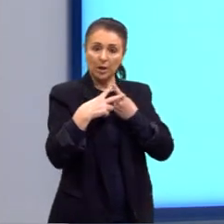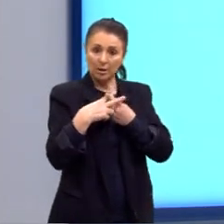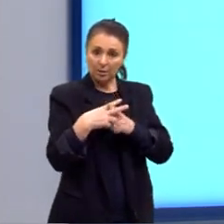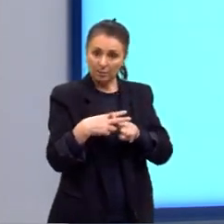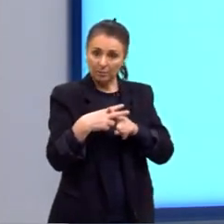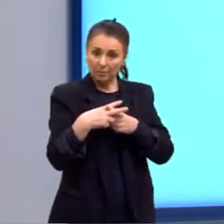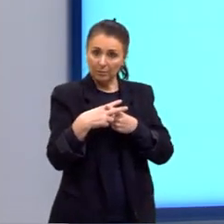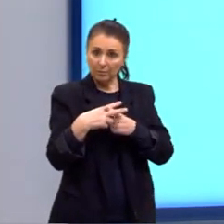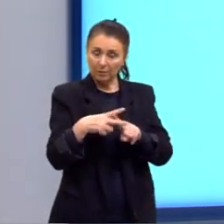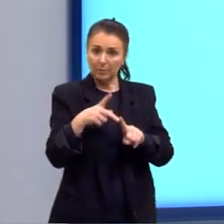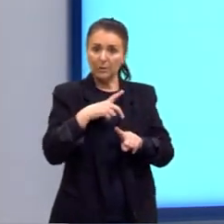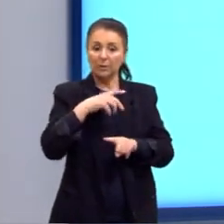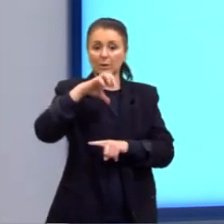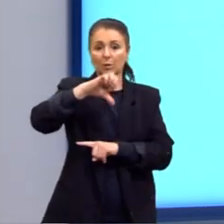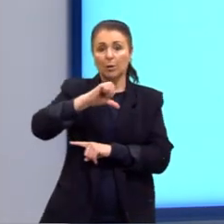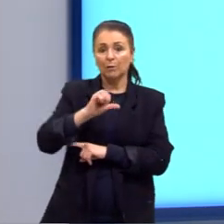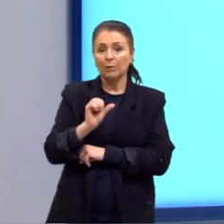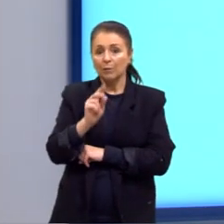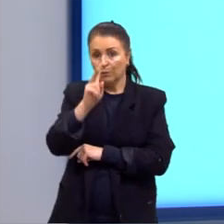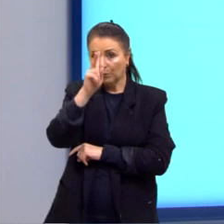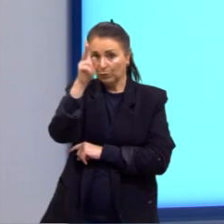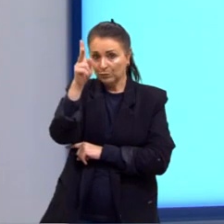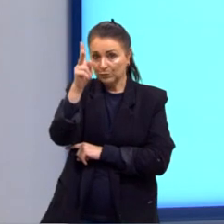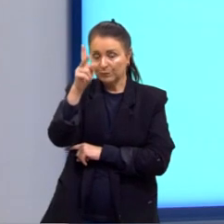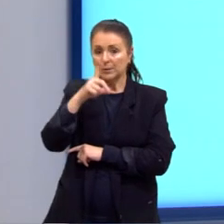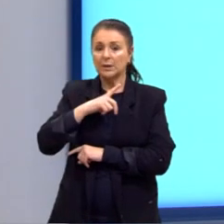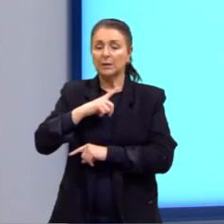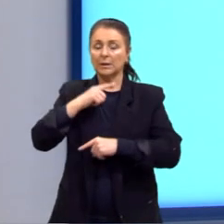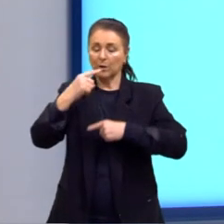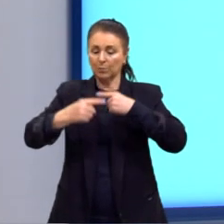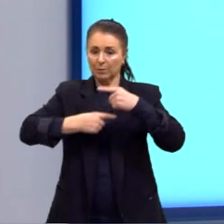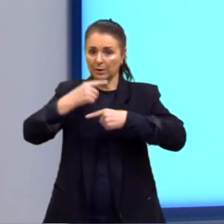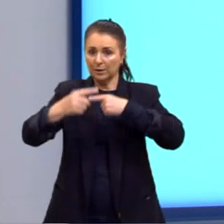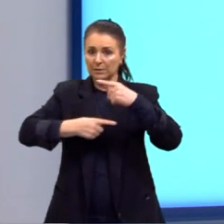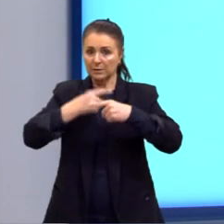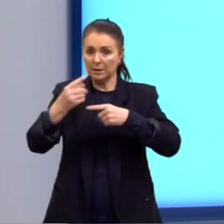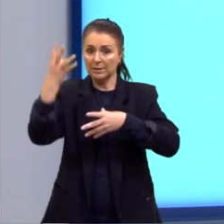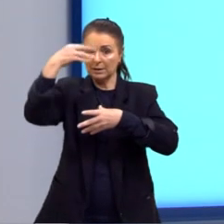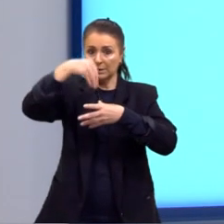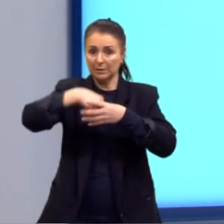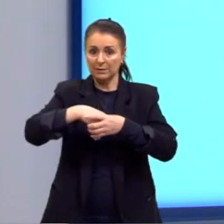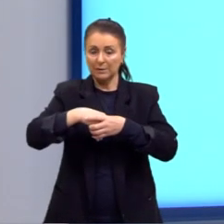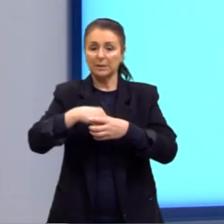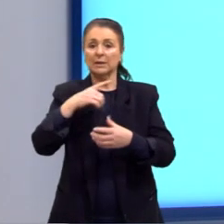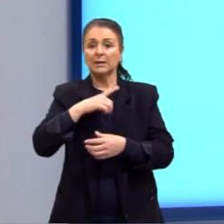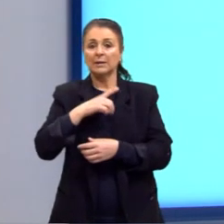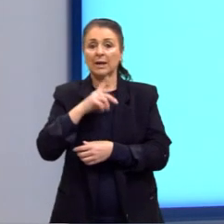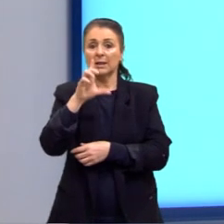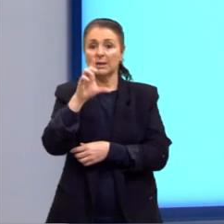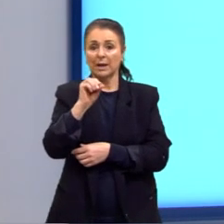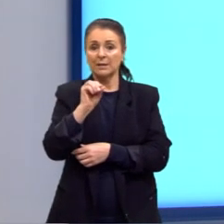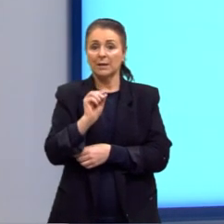certo que opera em 9 Volts com uma resistência interna de 10 kilohms